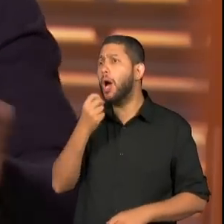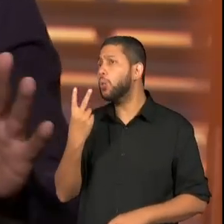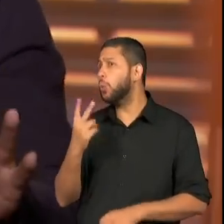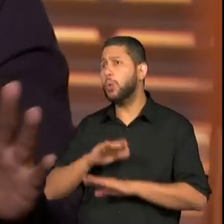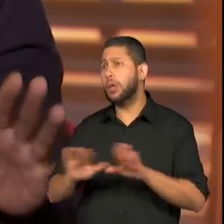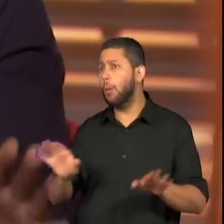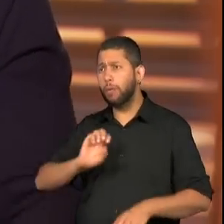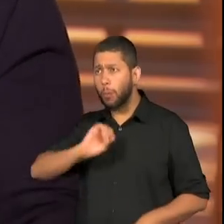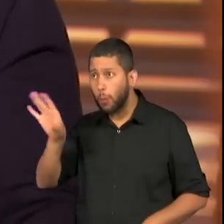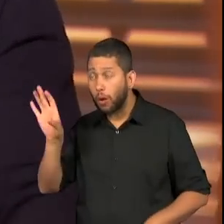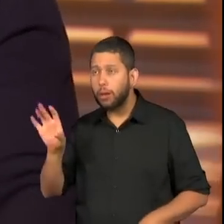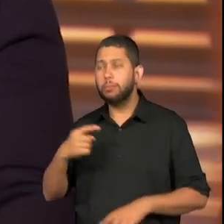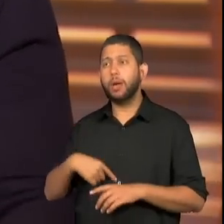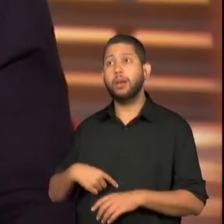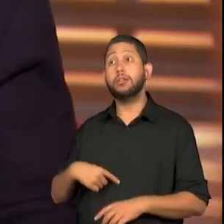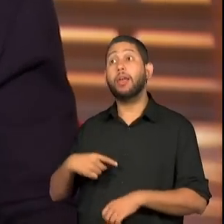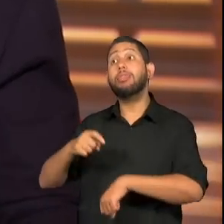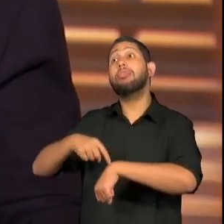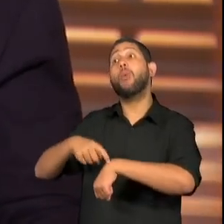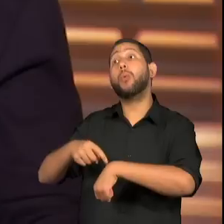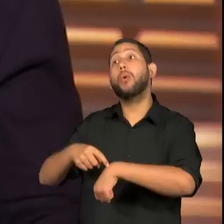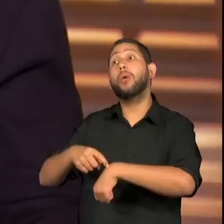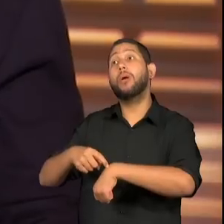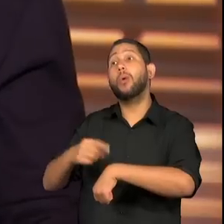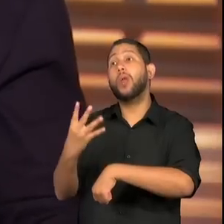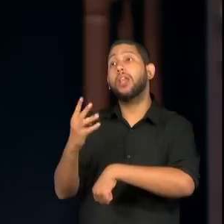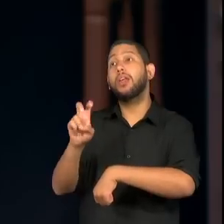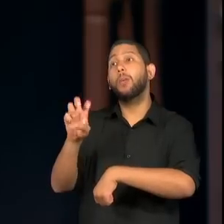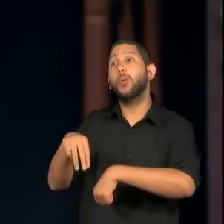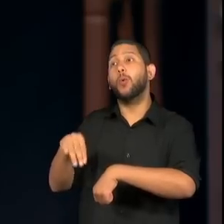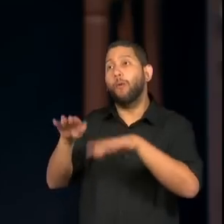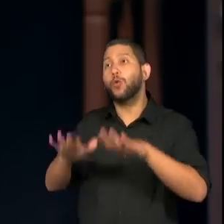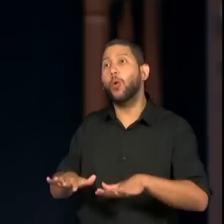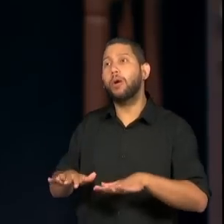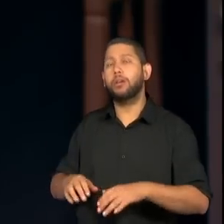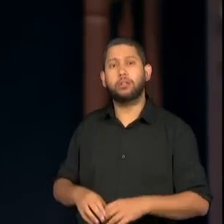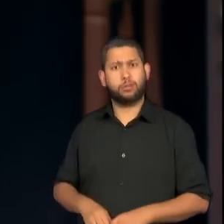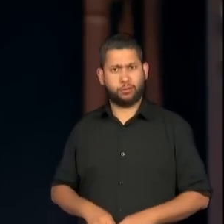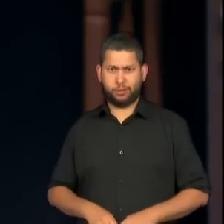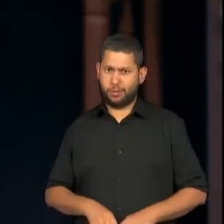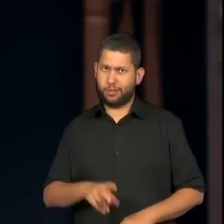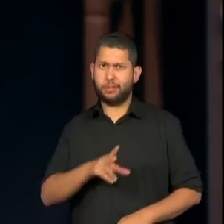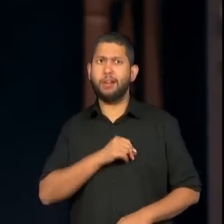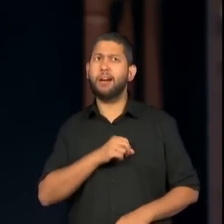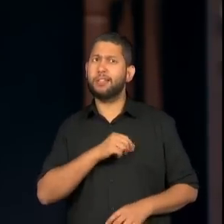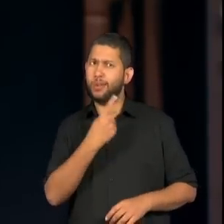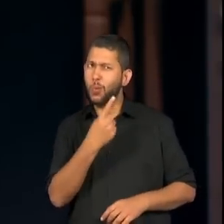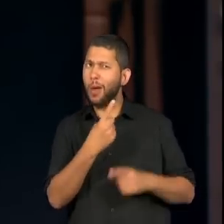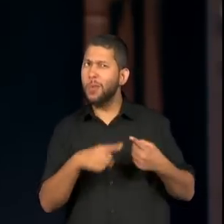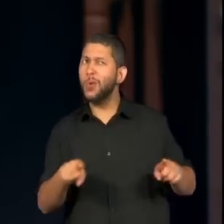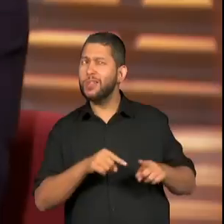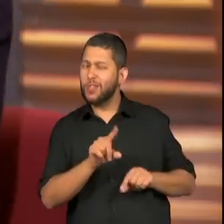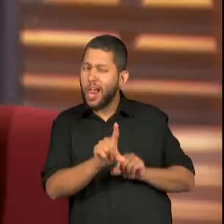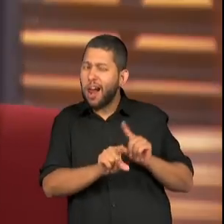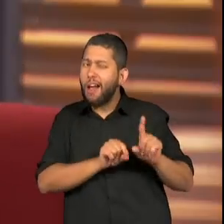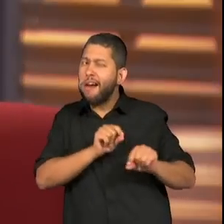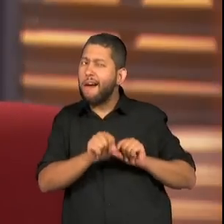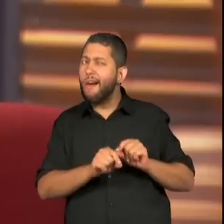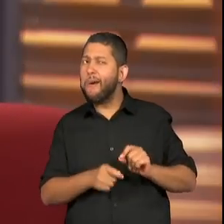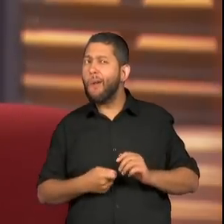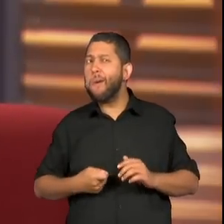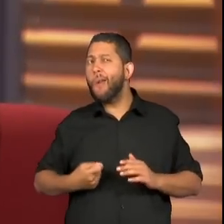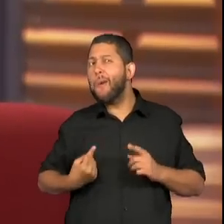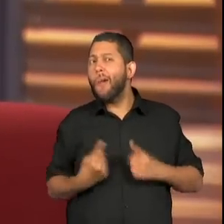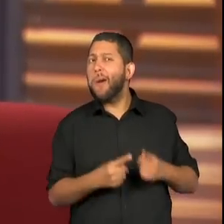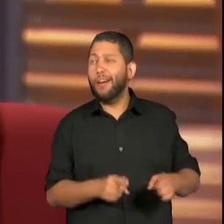recado e tchau. Cara, a gente ficou 45 minutos no ar. E você cantou umas ali escolhidas a dedo. Te mandei antes, avisando